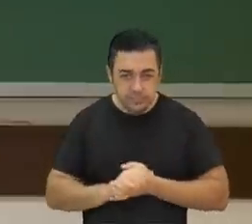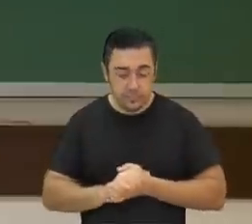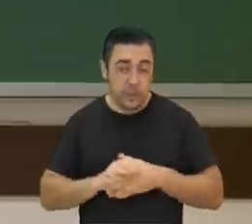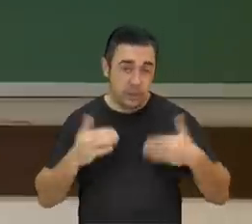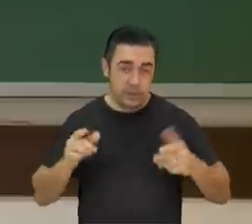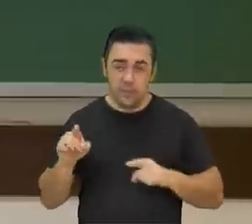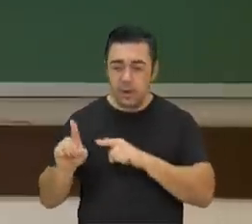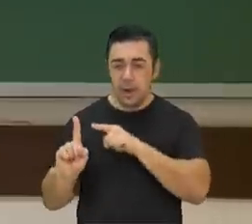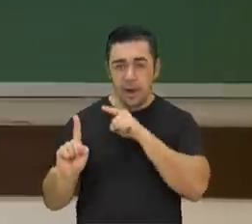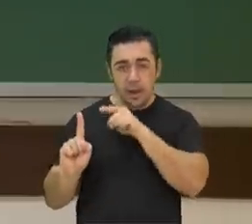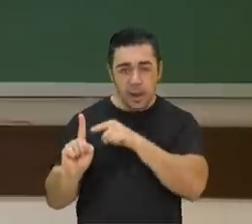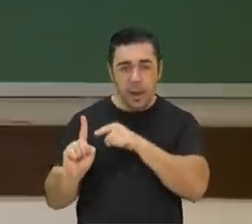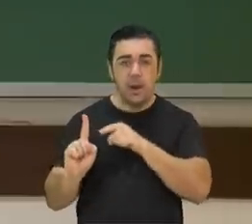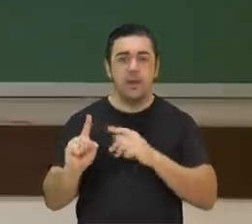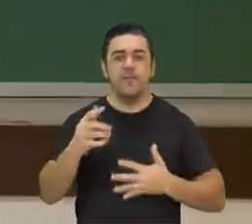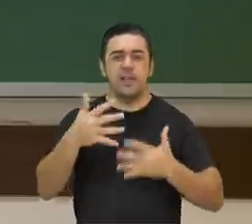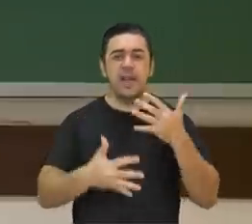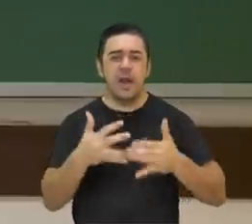tentar